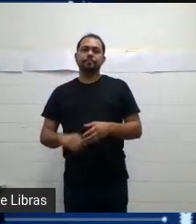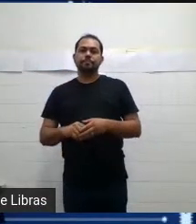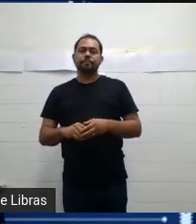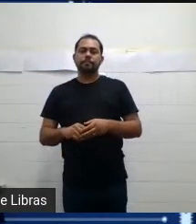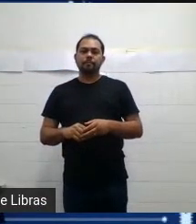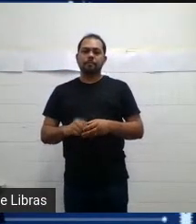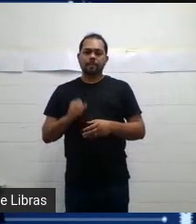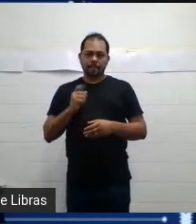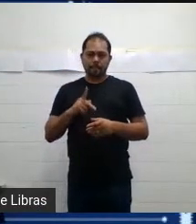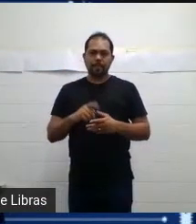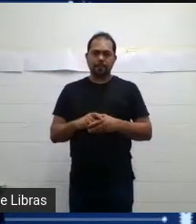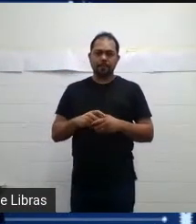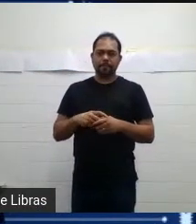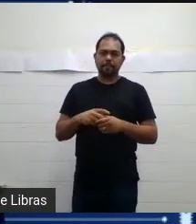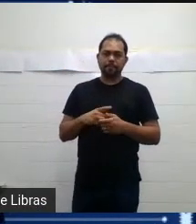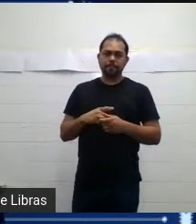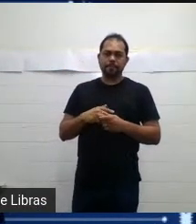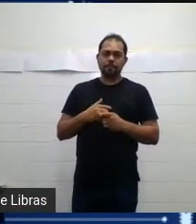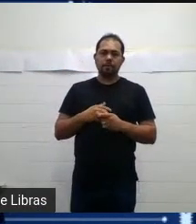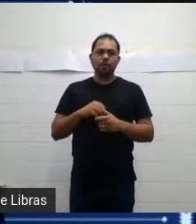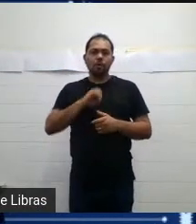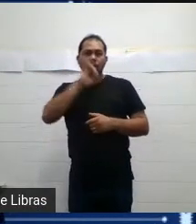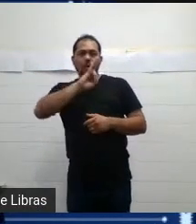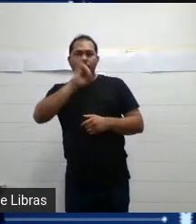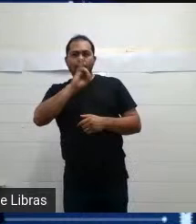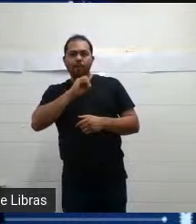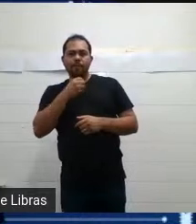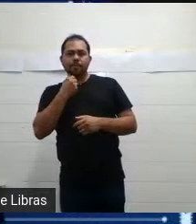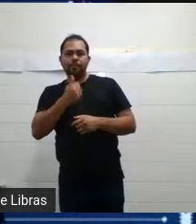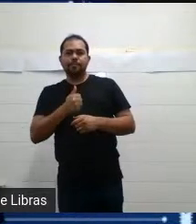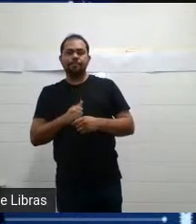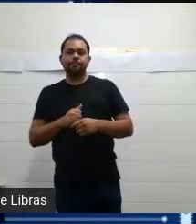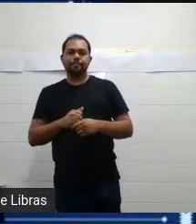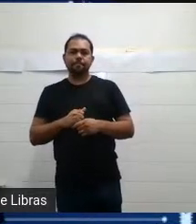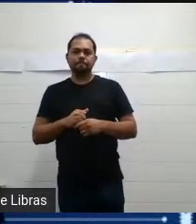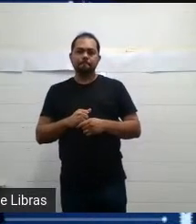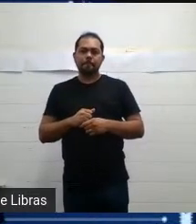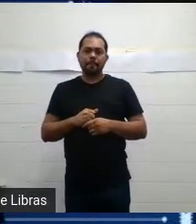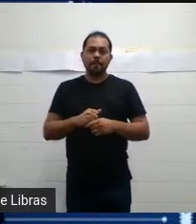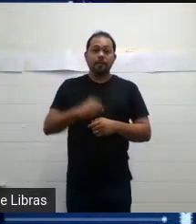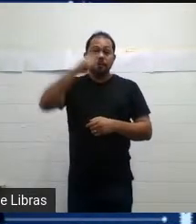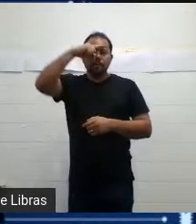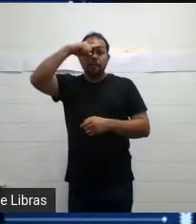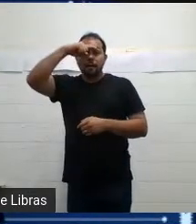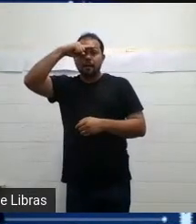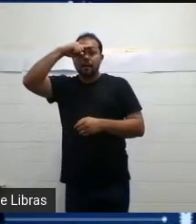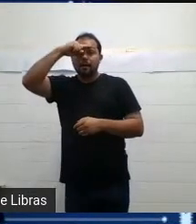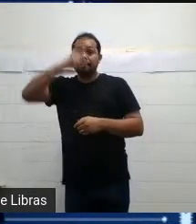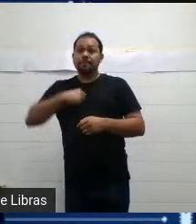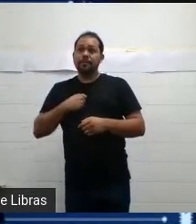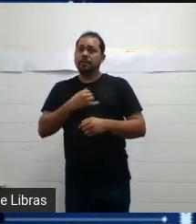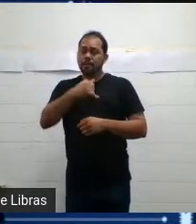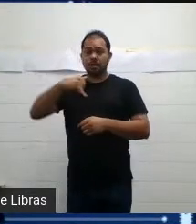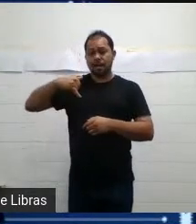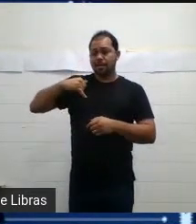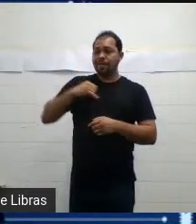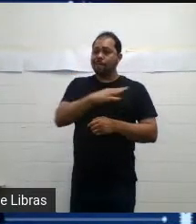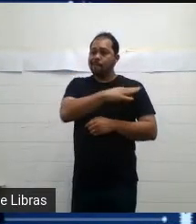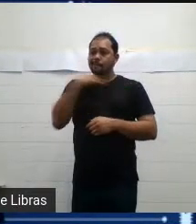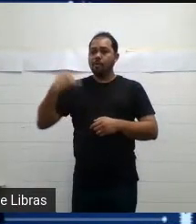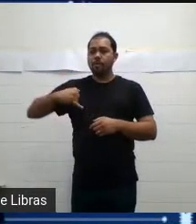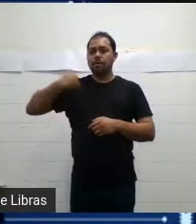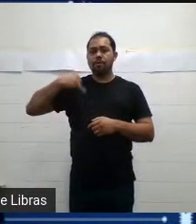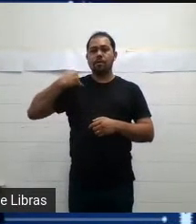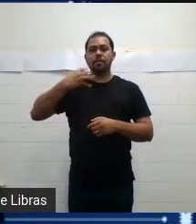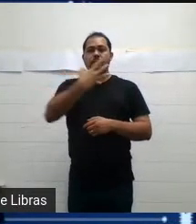Socorro, Socorro Lima. Oi, Socorro. Bom, a Frida, ela viveu apenas 47 anos, né? Mas a sua